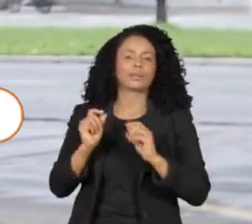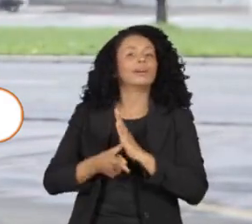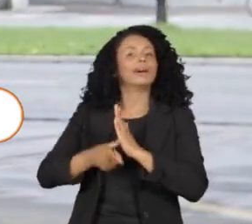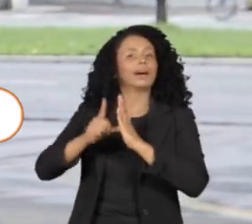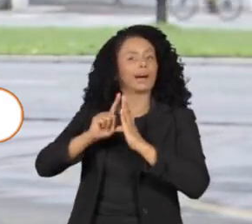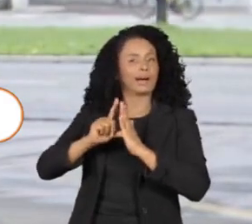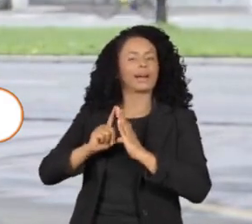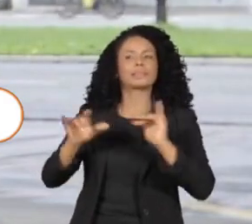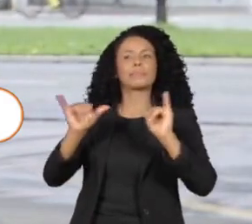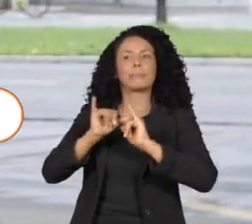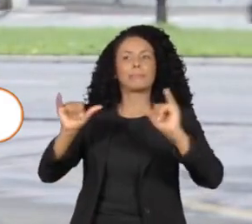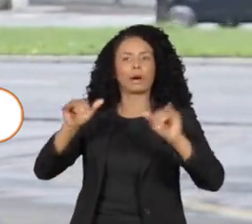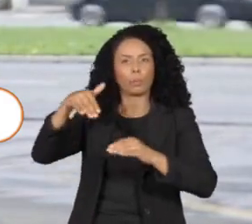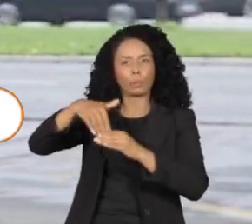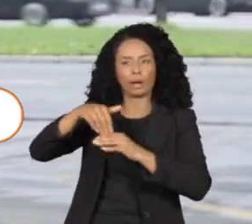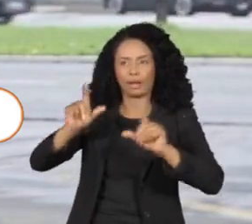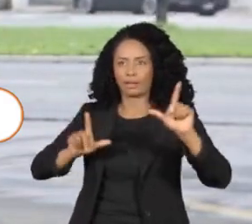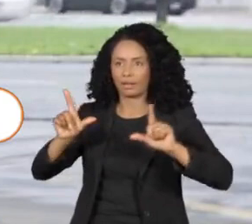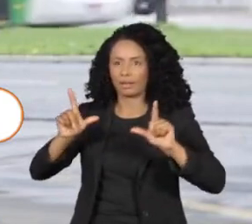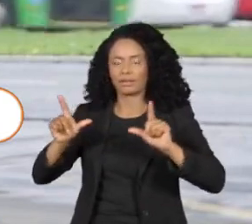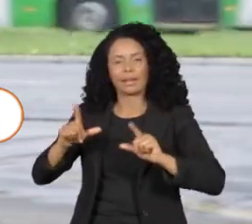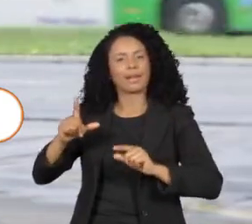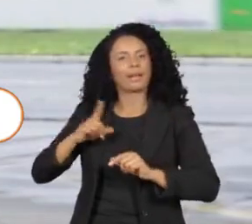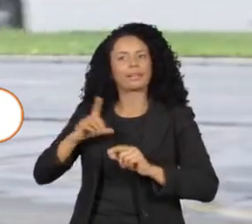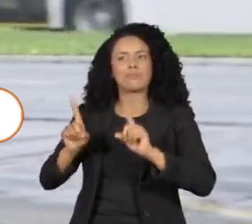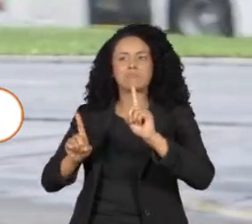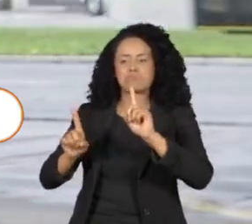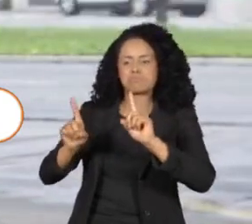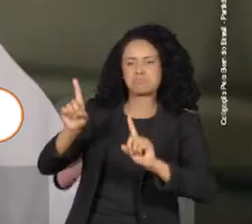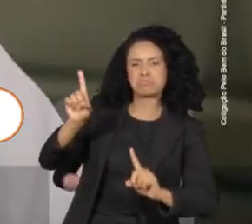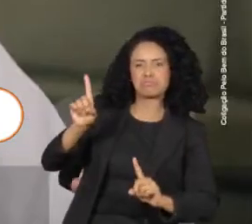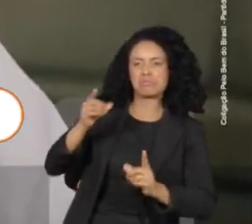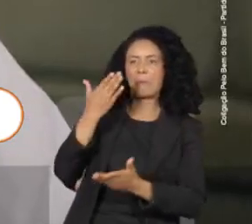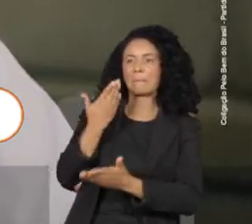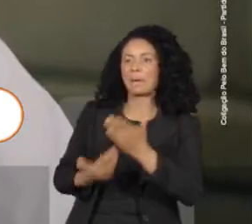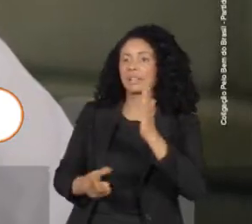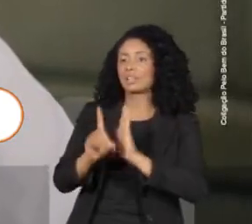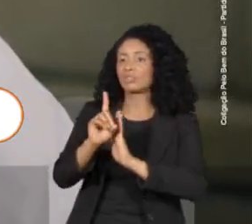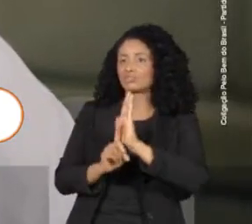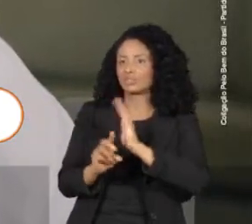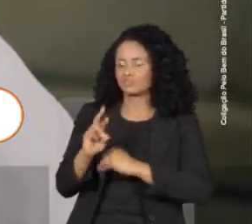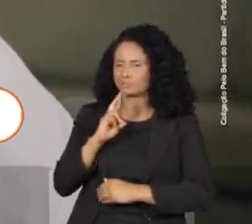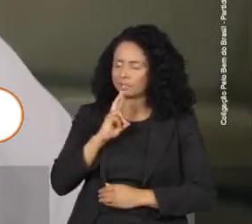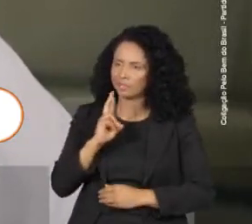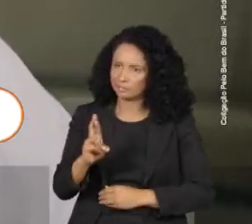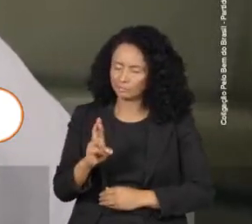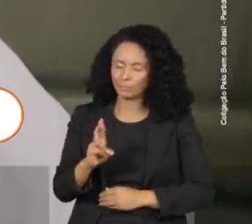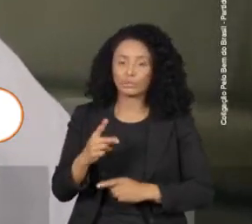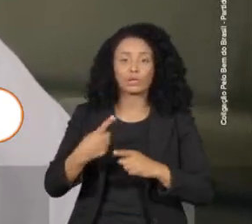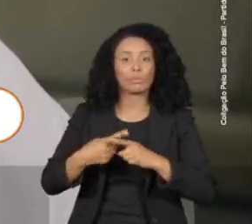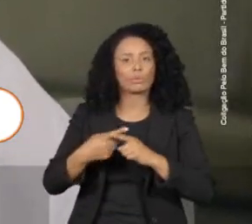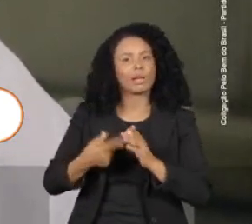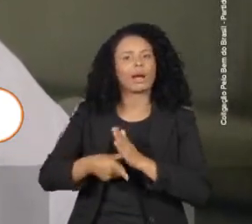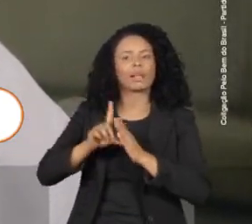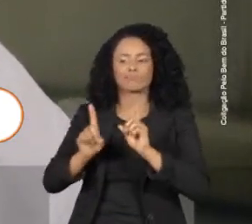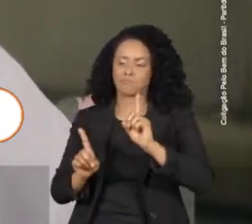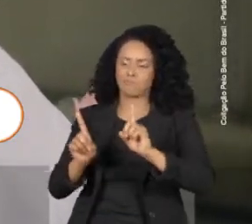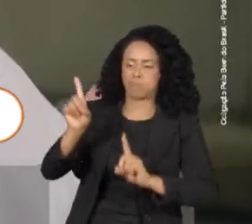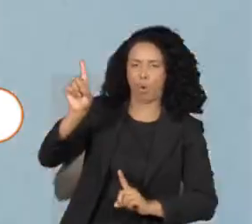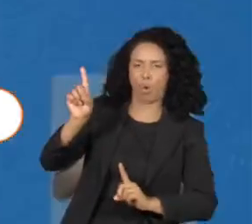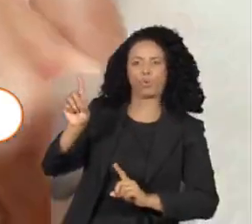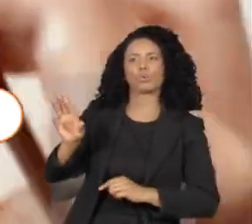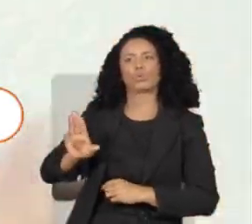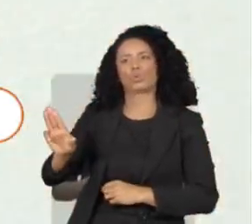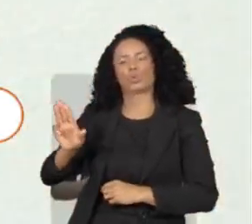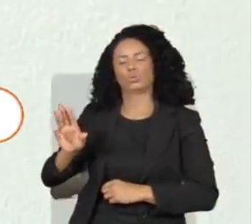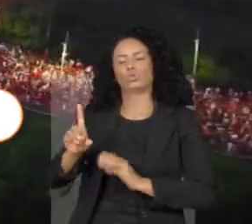na propaganda eleitoral na TV por conta de direitos de resposta concedidos ao ex-presidente Lula. Mas